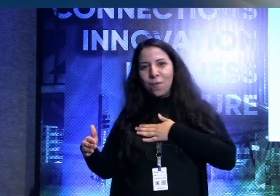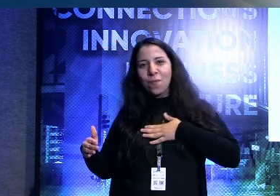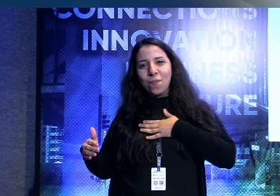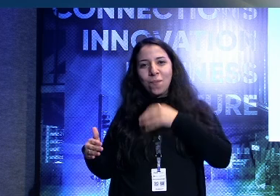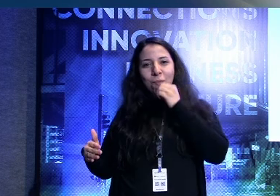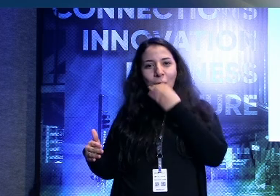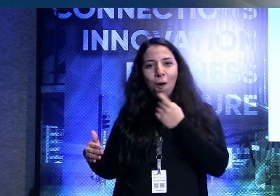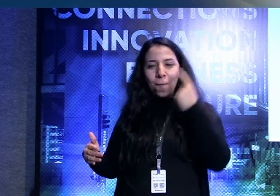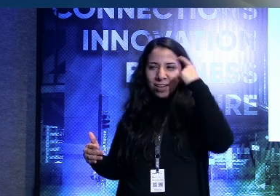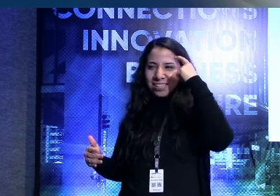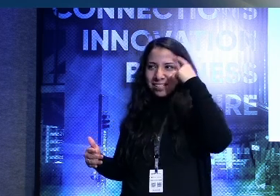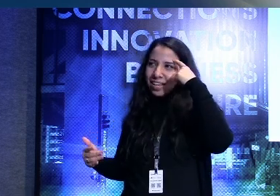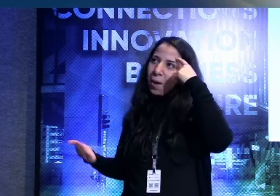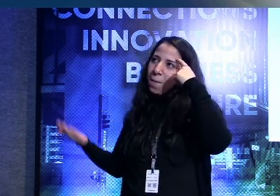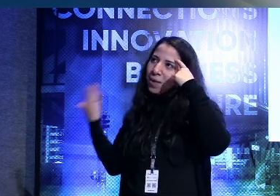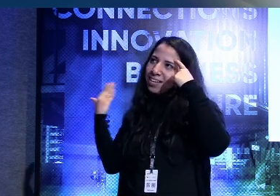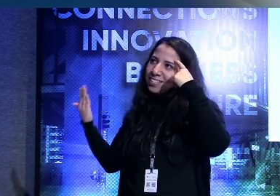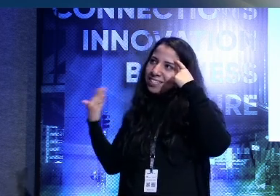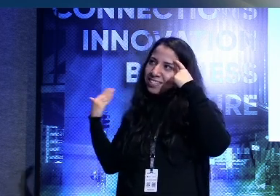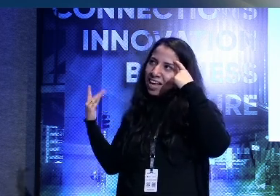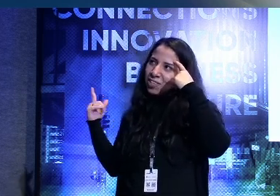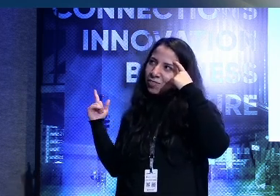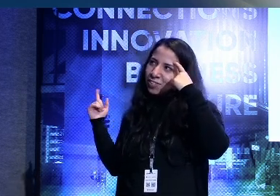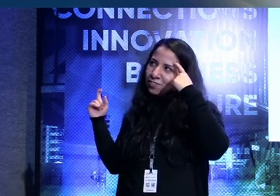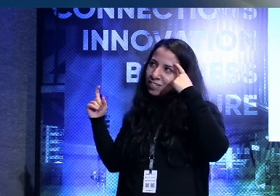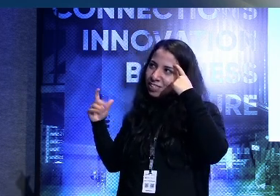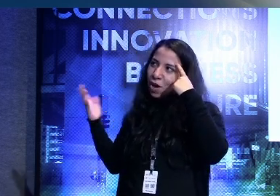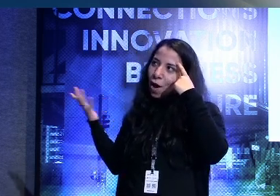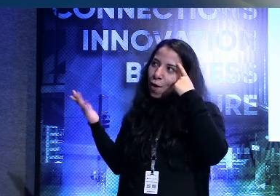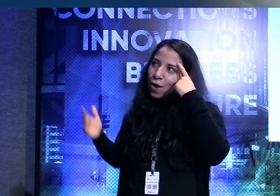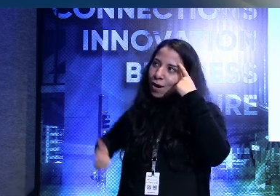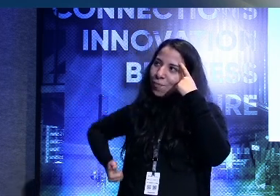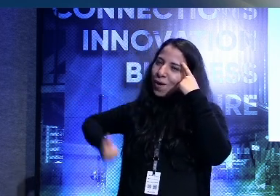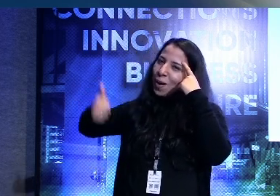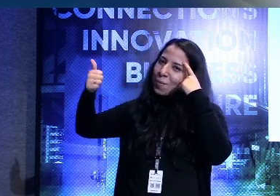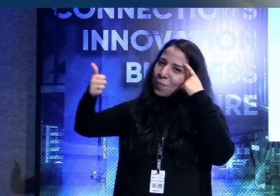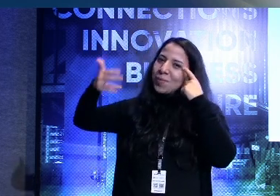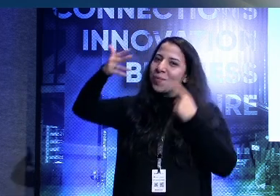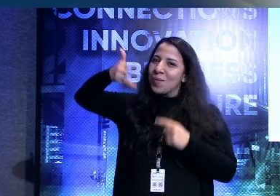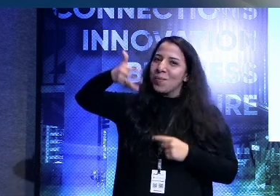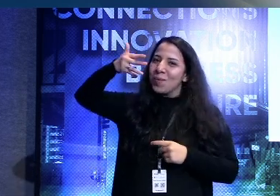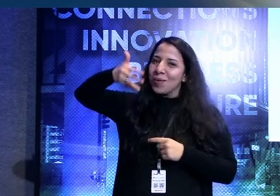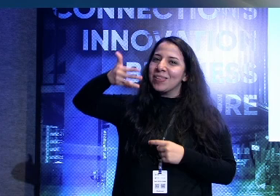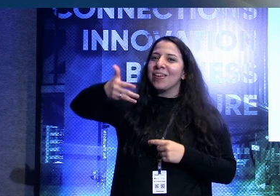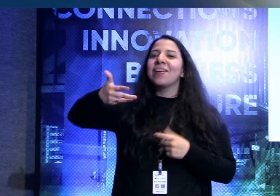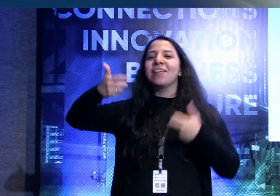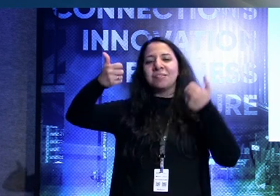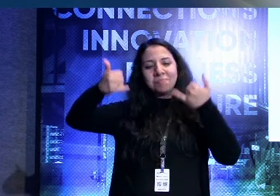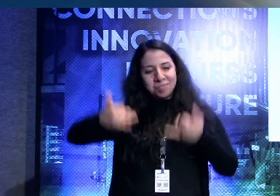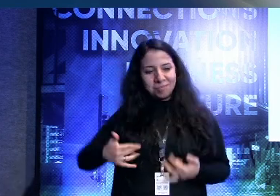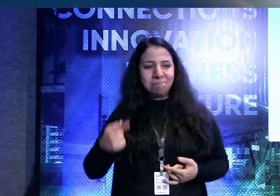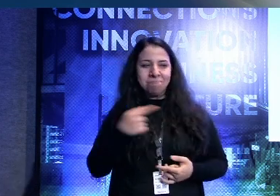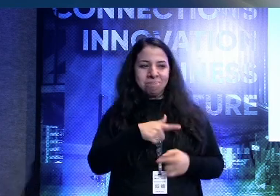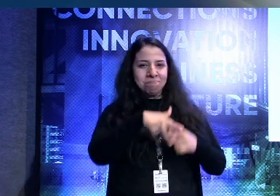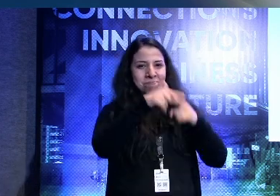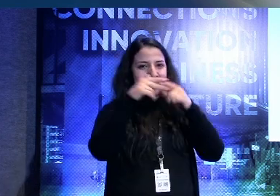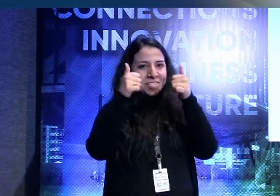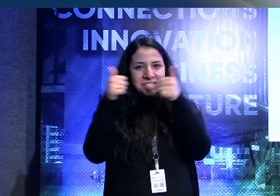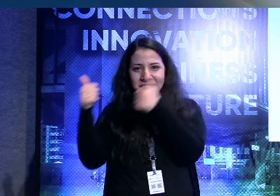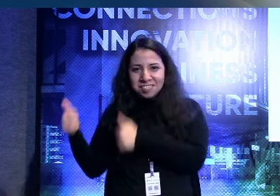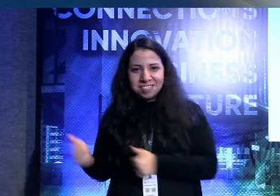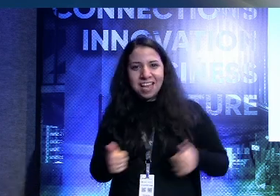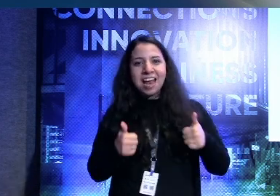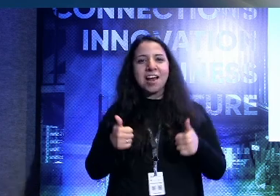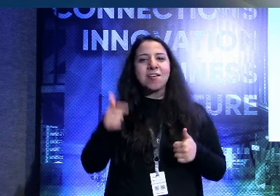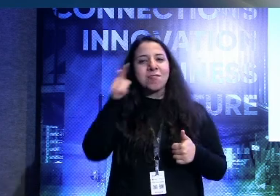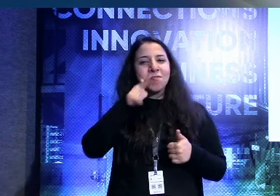a aumentar, então agora é muito mais legal olhar para trás, vir aqui fazer uma palestra no TDC falando que isso deu certo, que tem funcionado. Mas quando a gente estava lá no começo, era